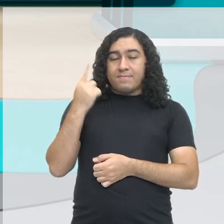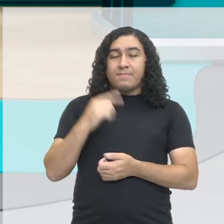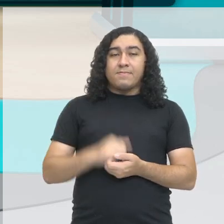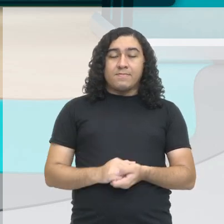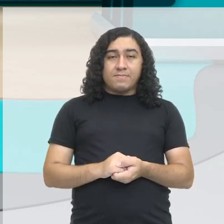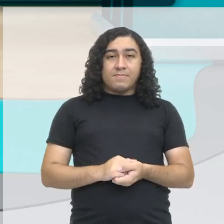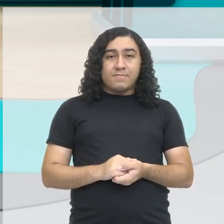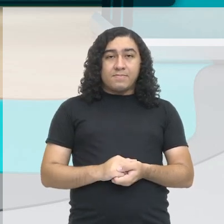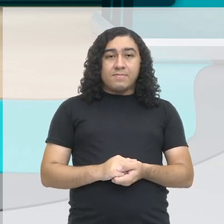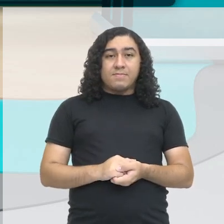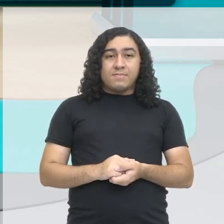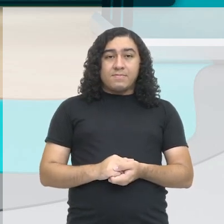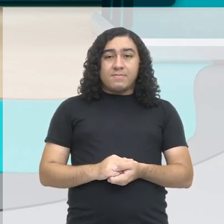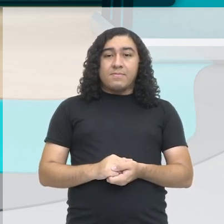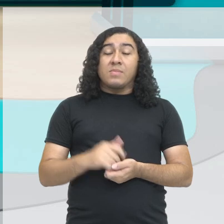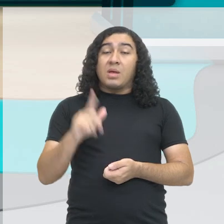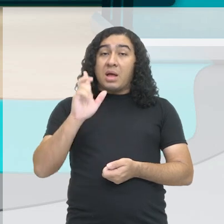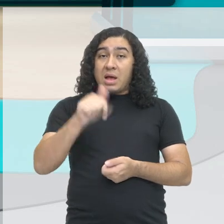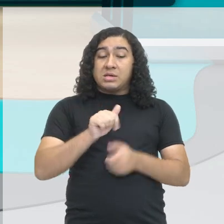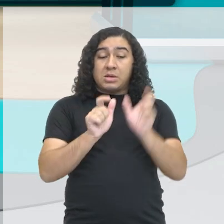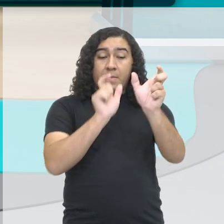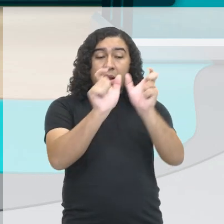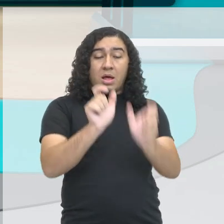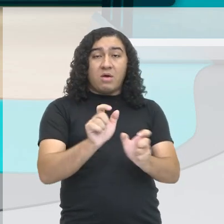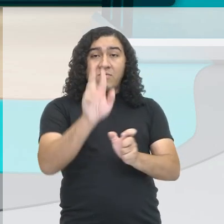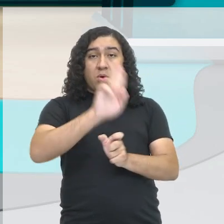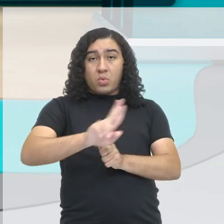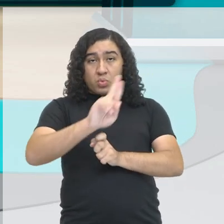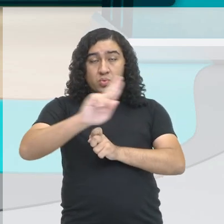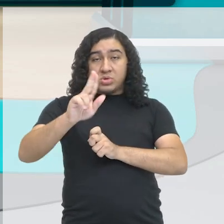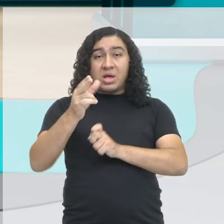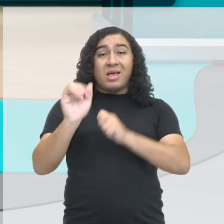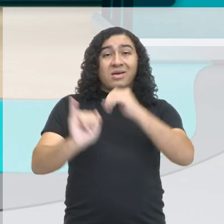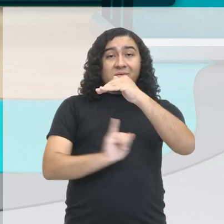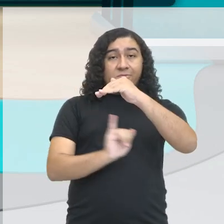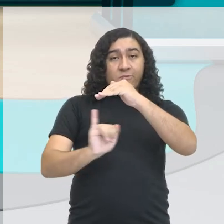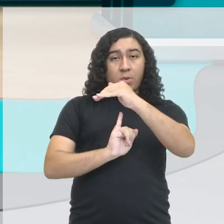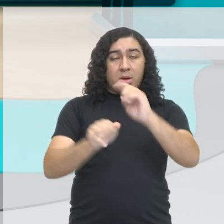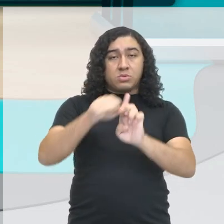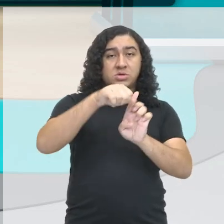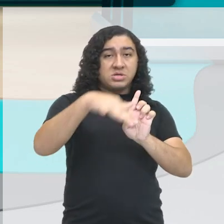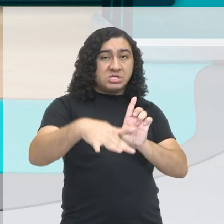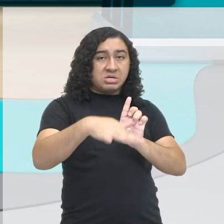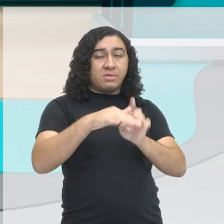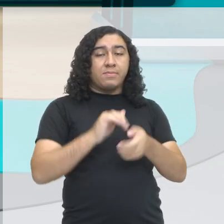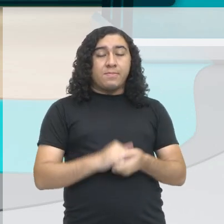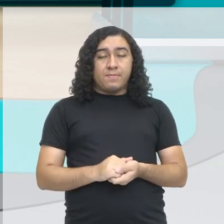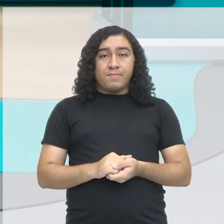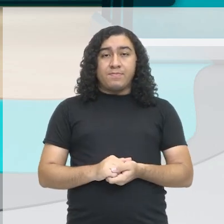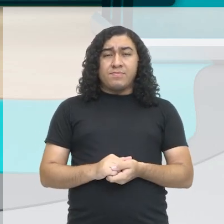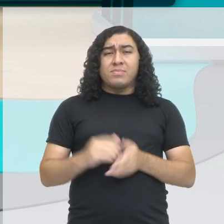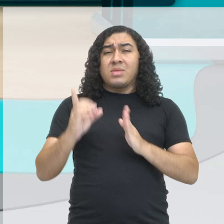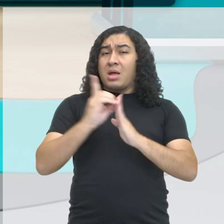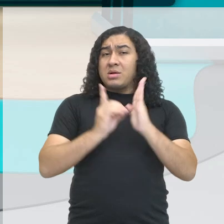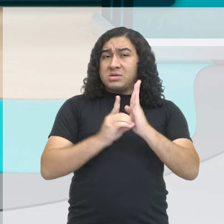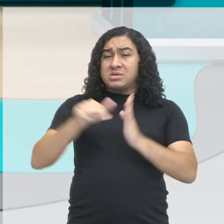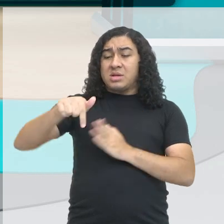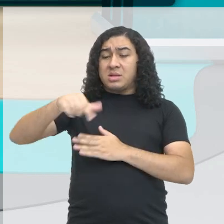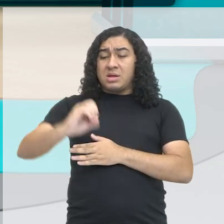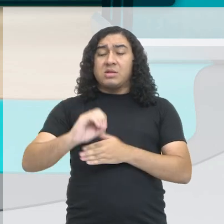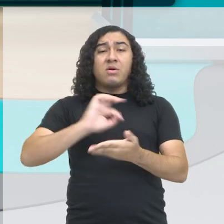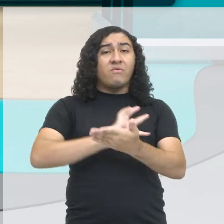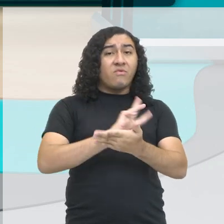não casar, e broto, que é garota desejada. Então, essa gíria aí, ela desde as décadas de 70, muitas